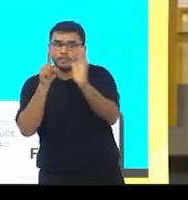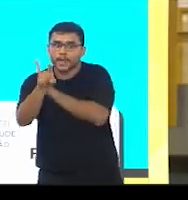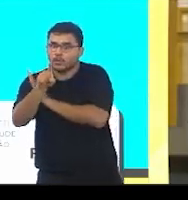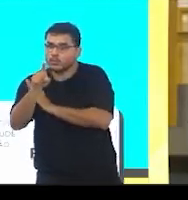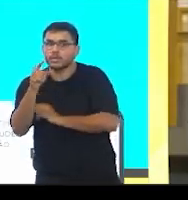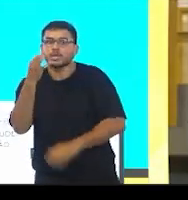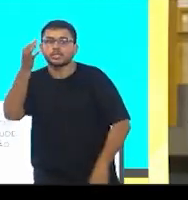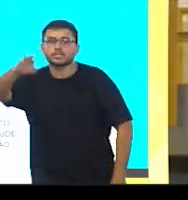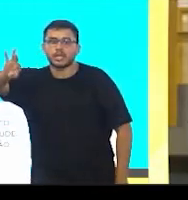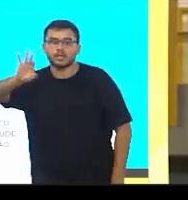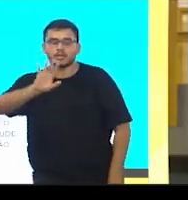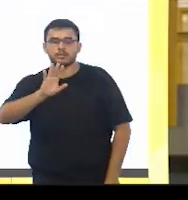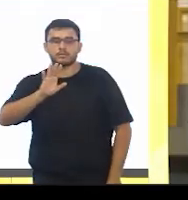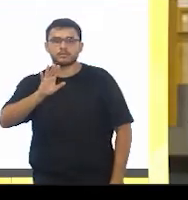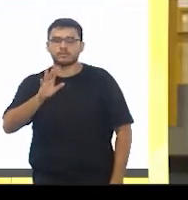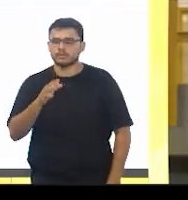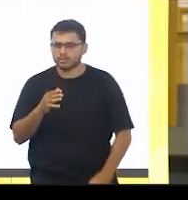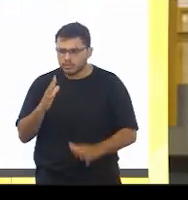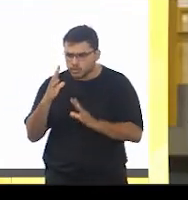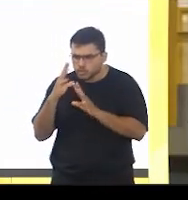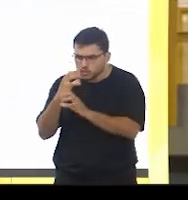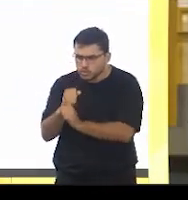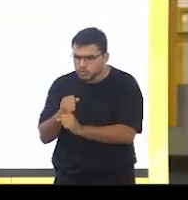352,5. Ei,